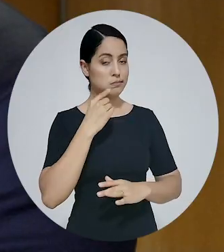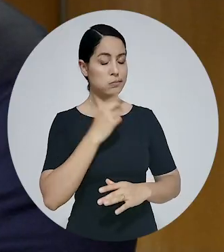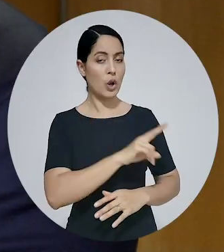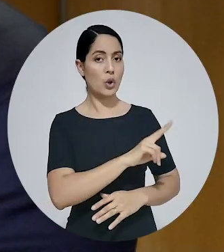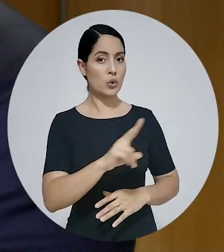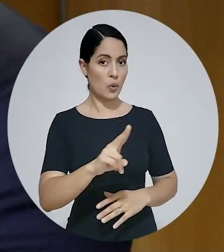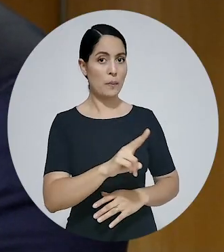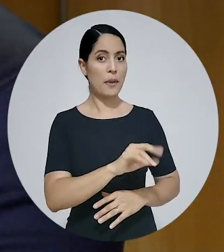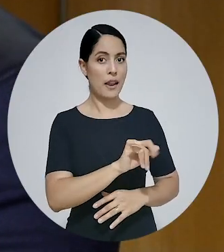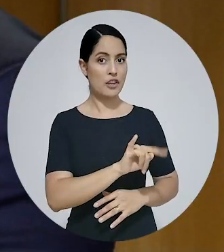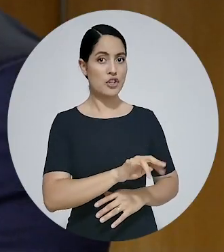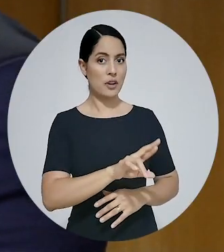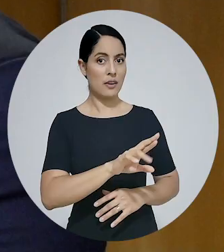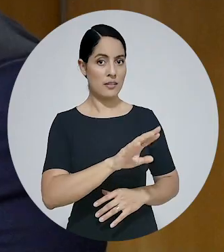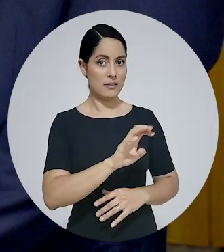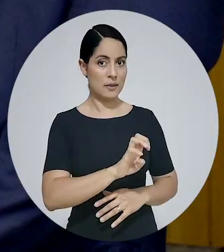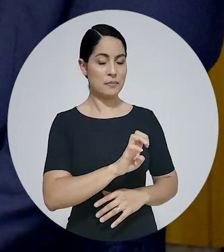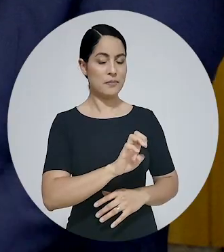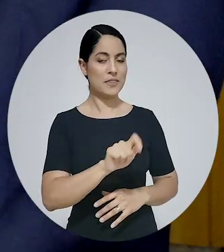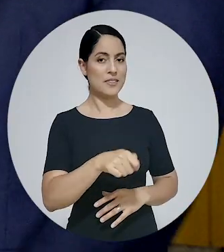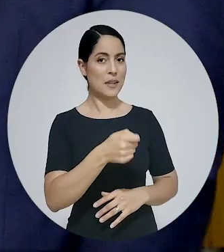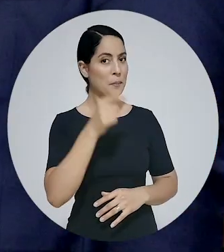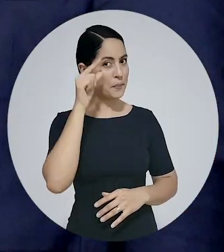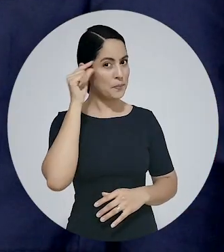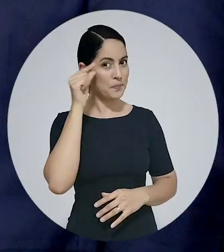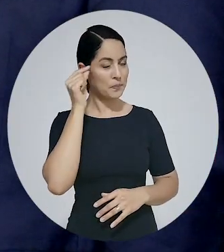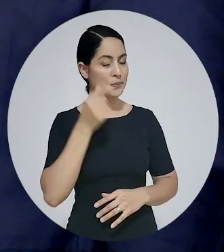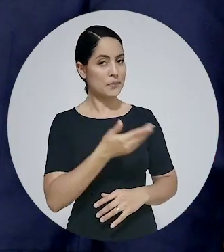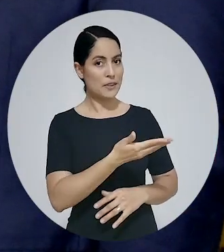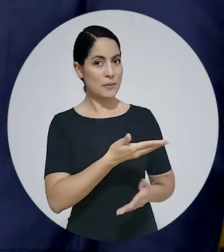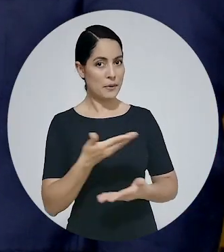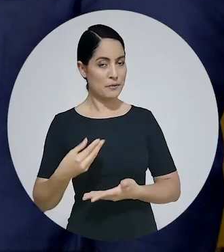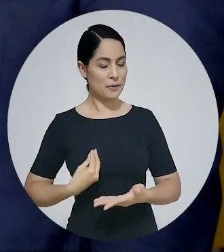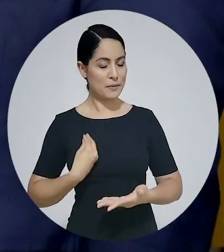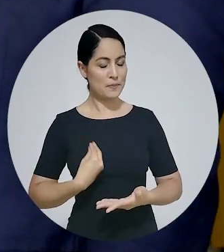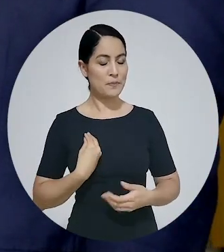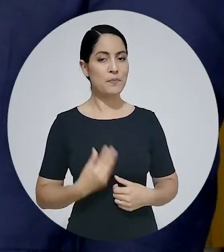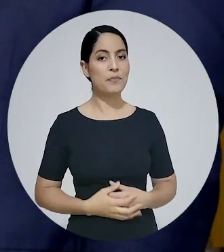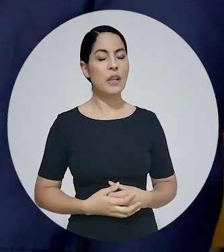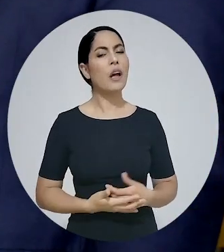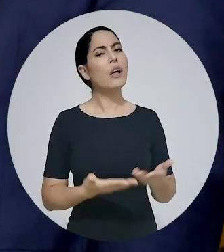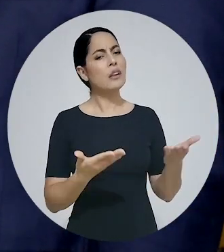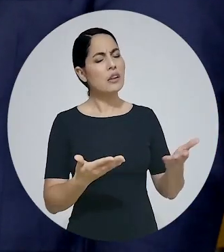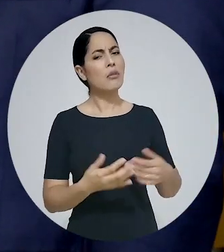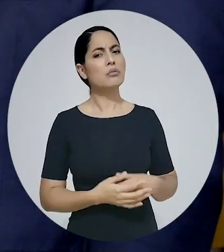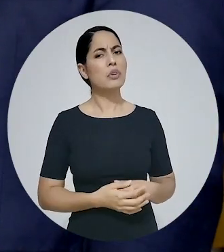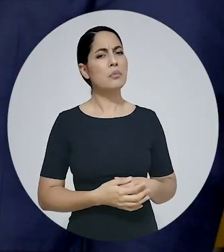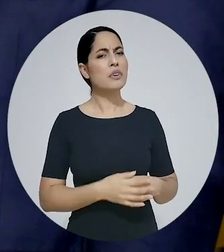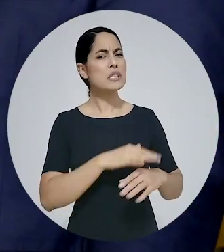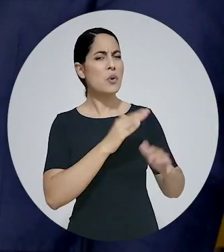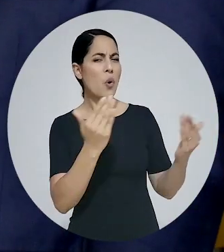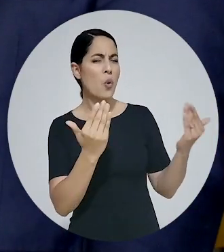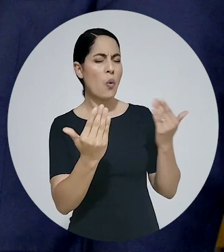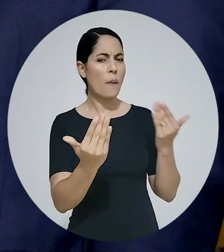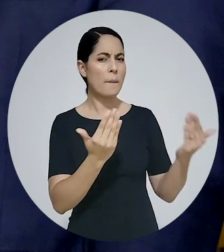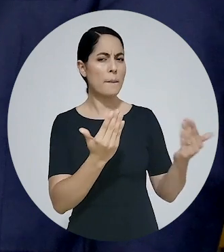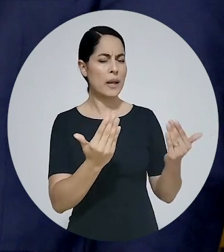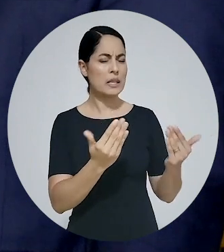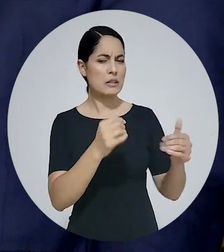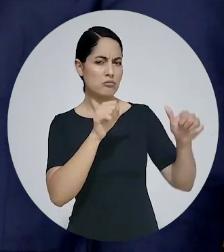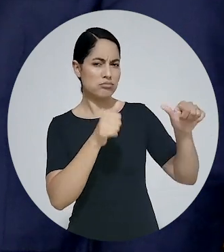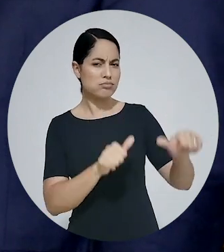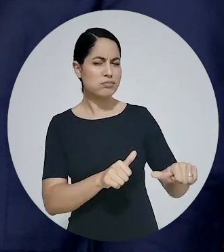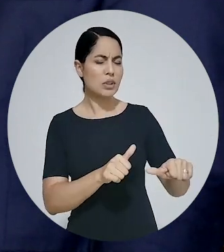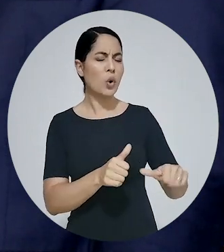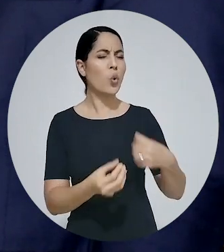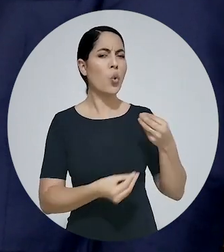Oguzuco. Seja bem-vindo ao nosso programa, Alexandre. Eu primeiro queria começar fazendo uma análise, né? Qual que é a análise